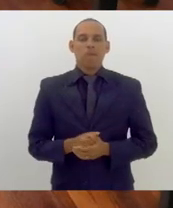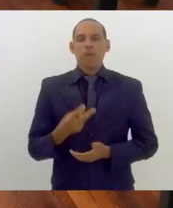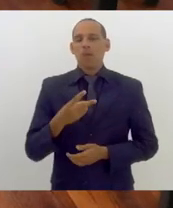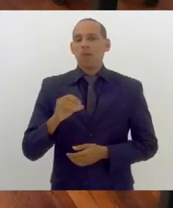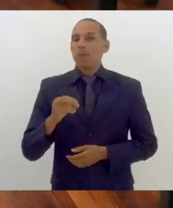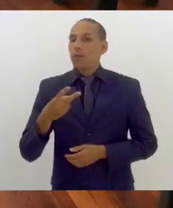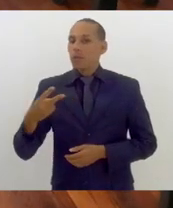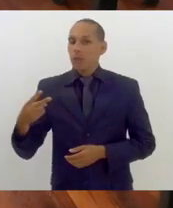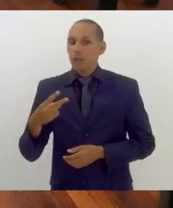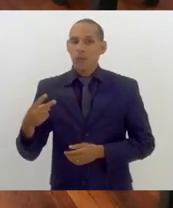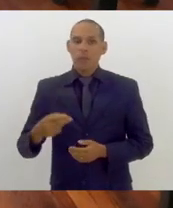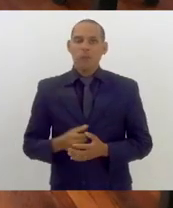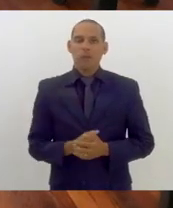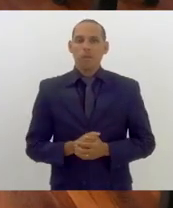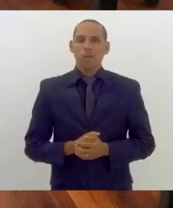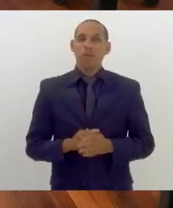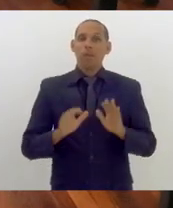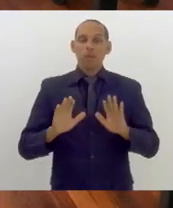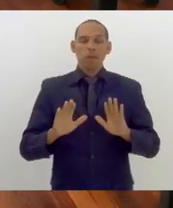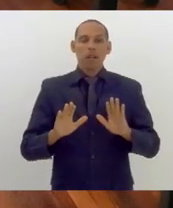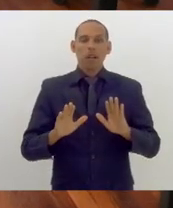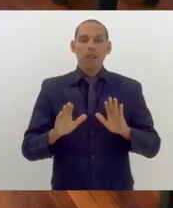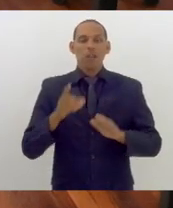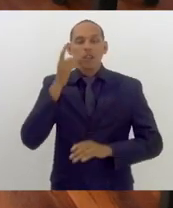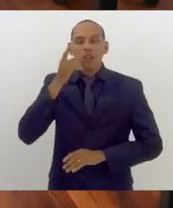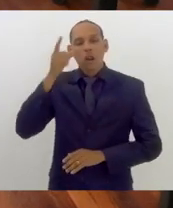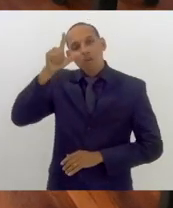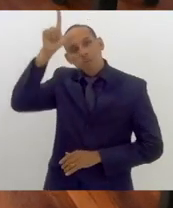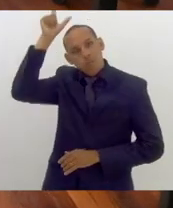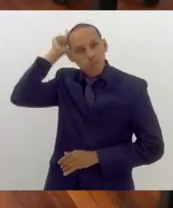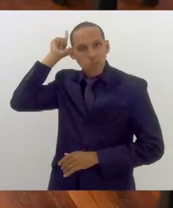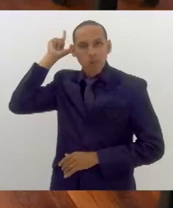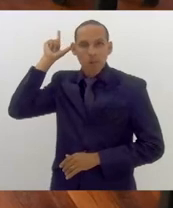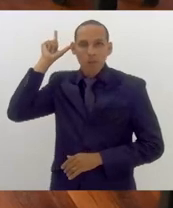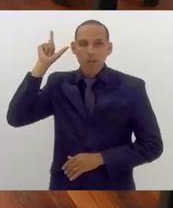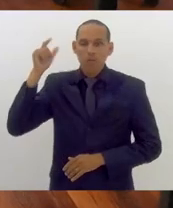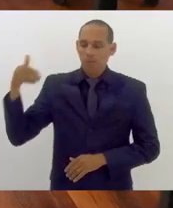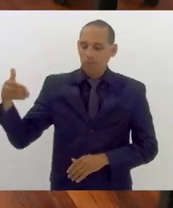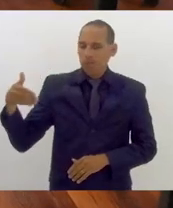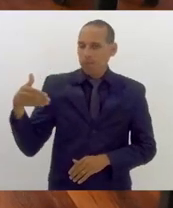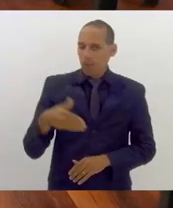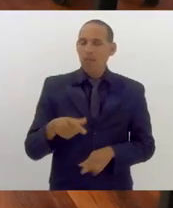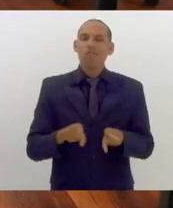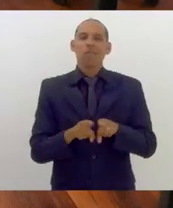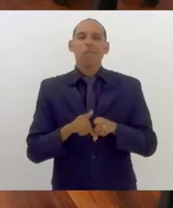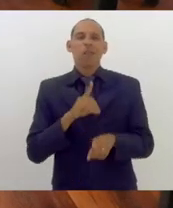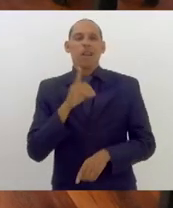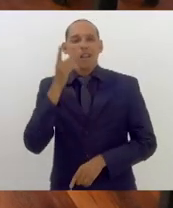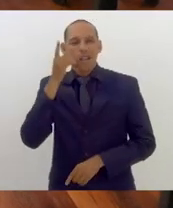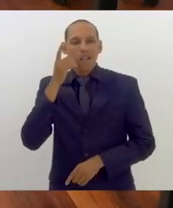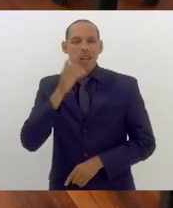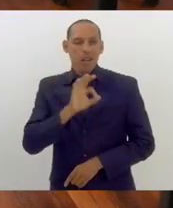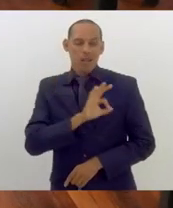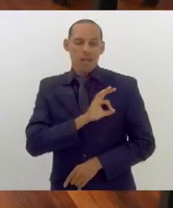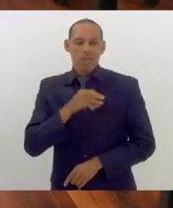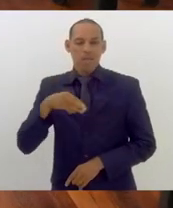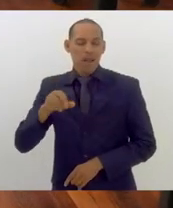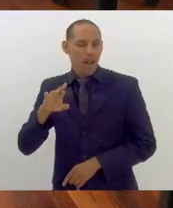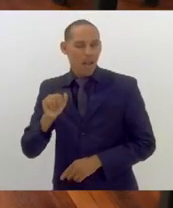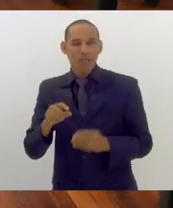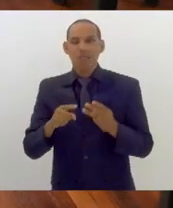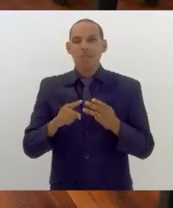2022 mas deputados Paulo deve passar por aqui é deputada emergência público de